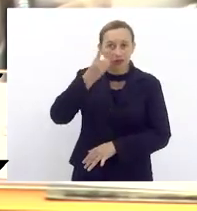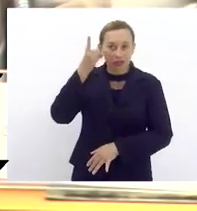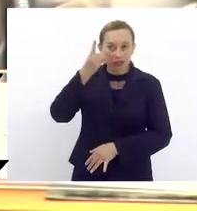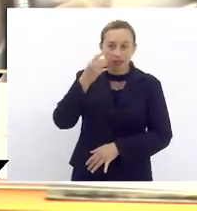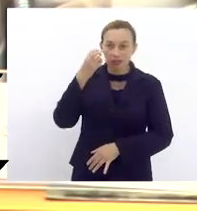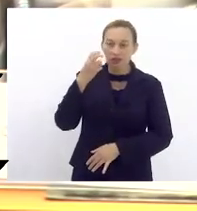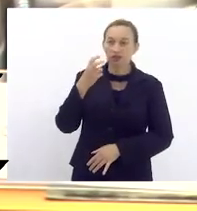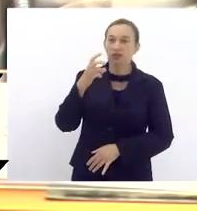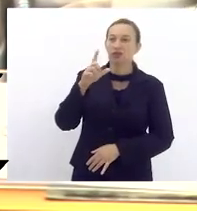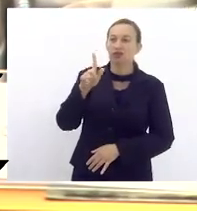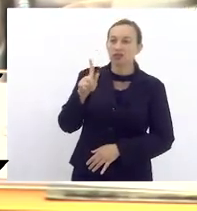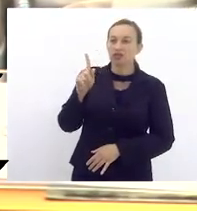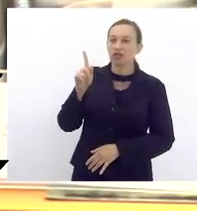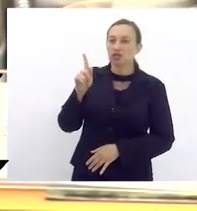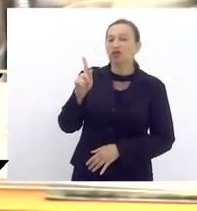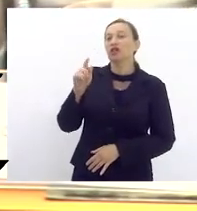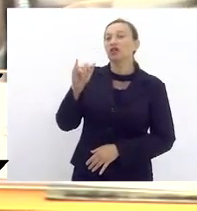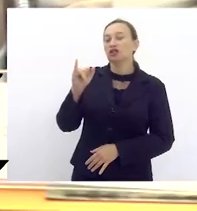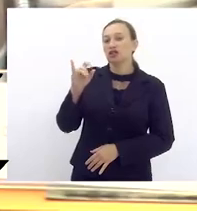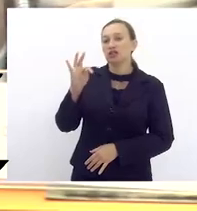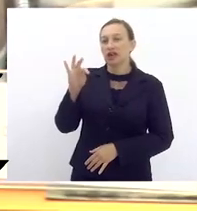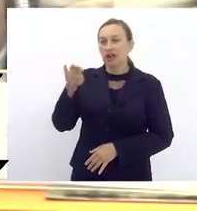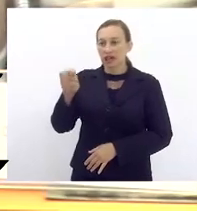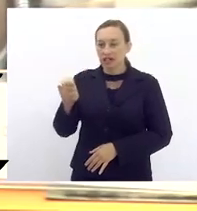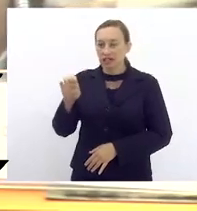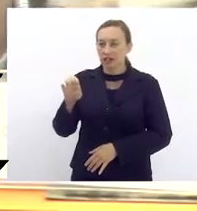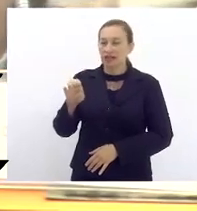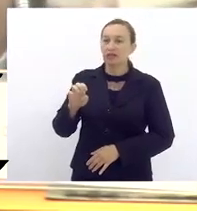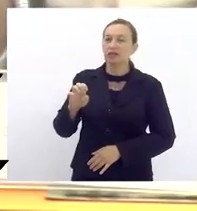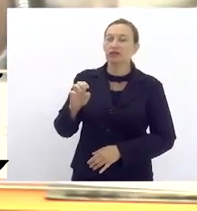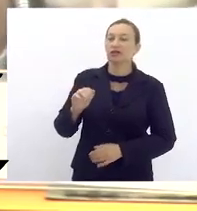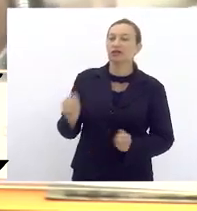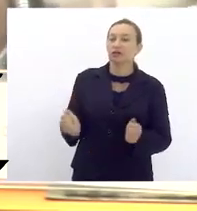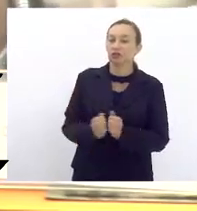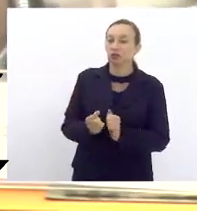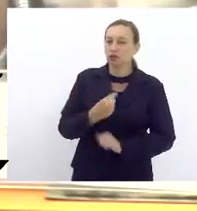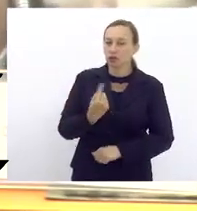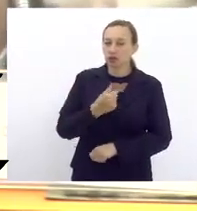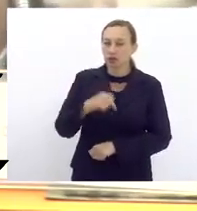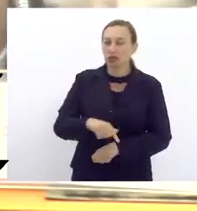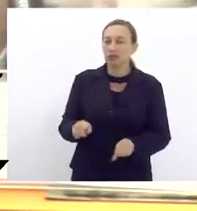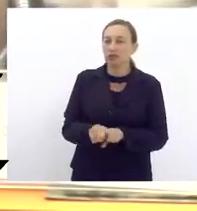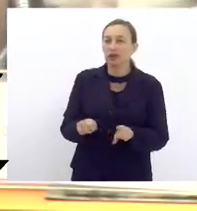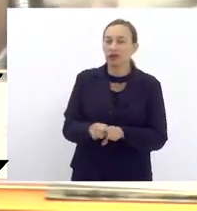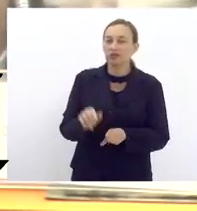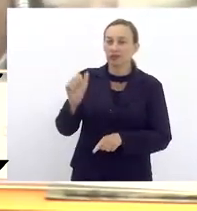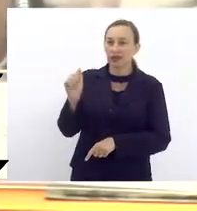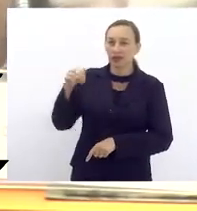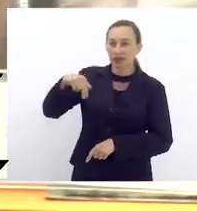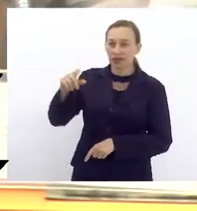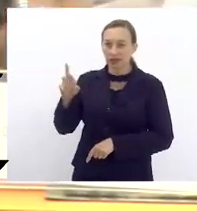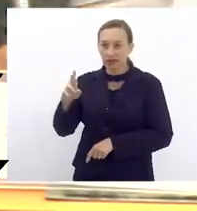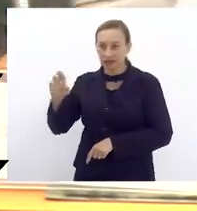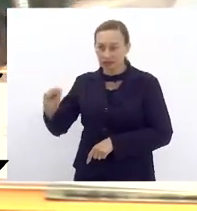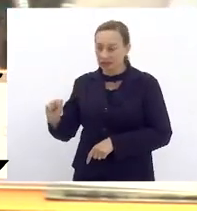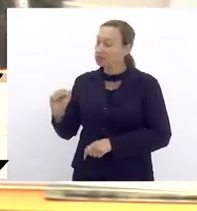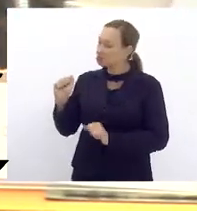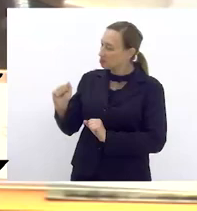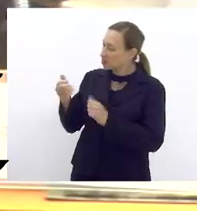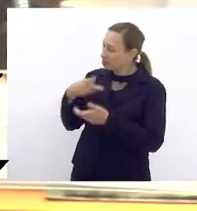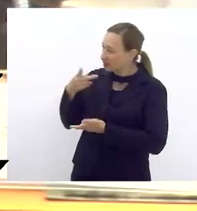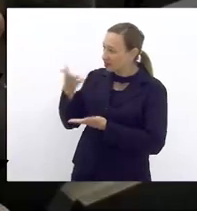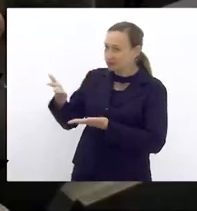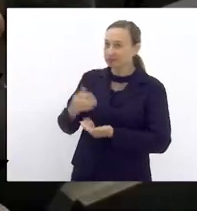que esteve aqui presente com a gente tava aqui presente também Andressa é contigo